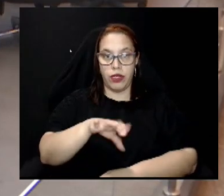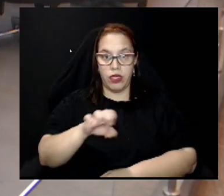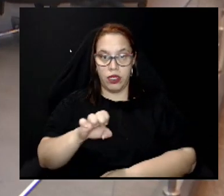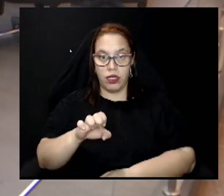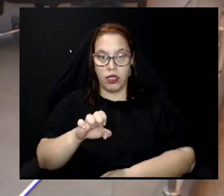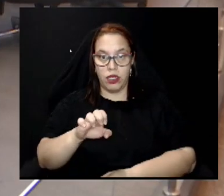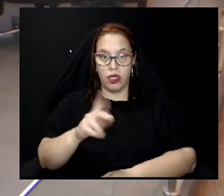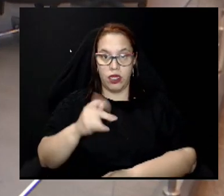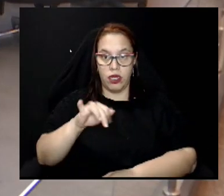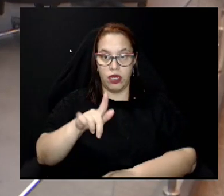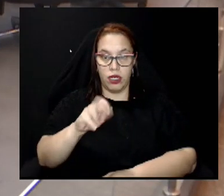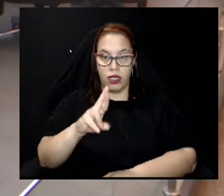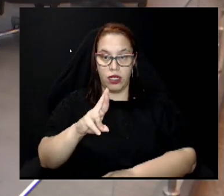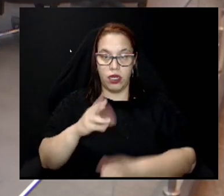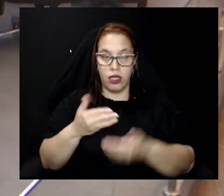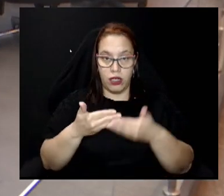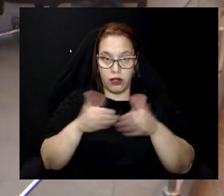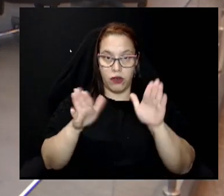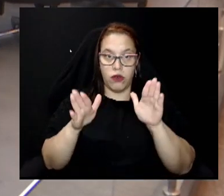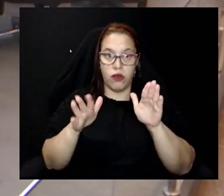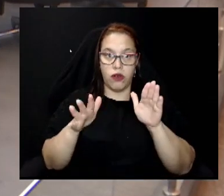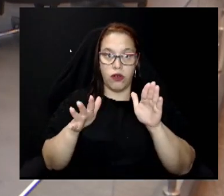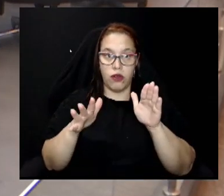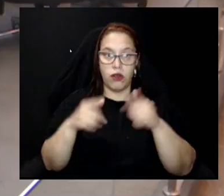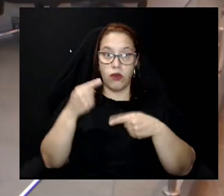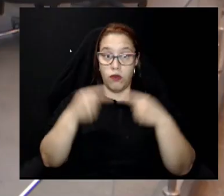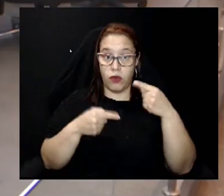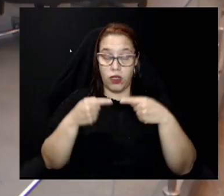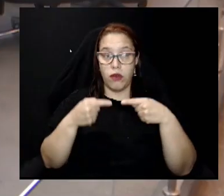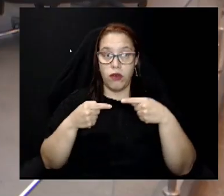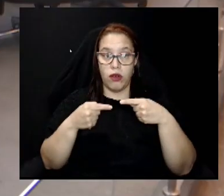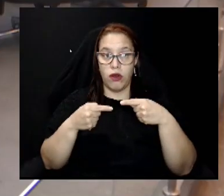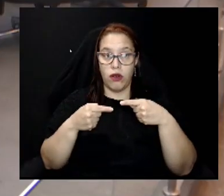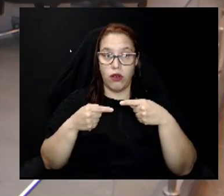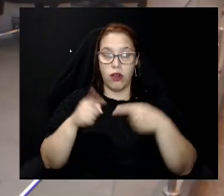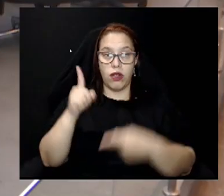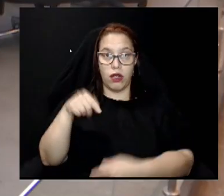nós vamos abrir para um debate. É isso, né, Renata?